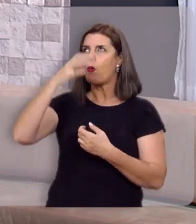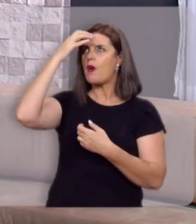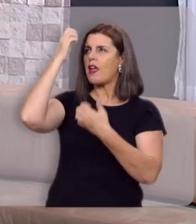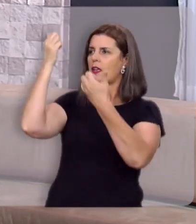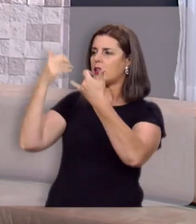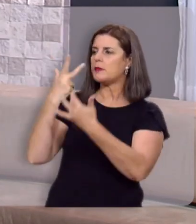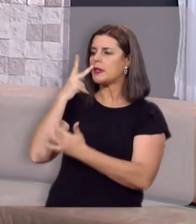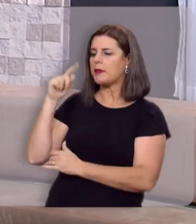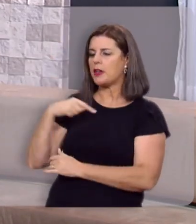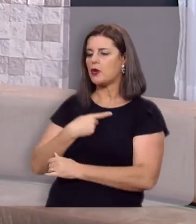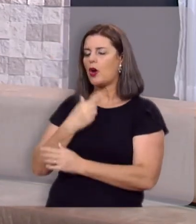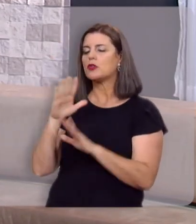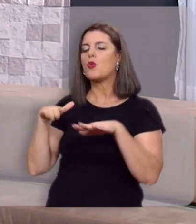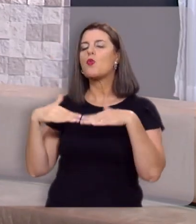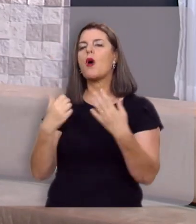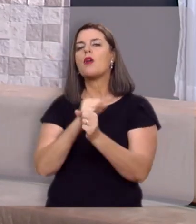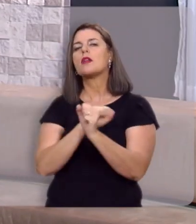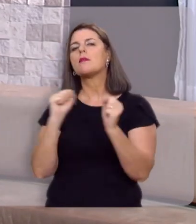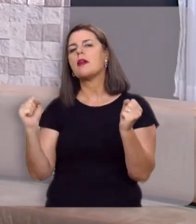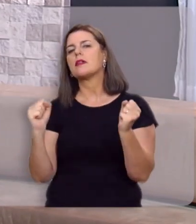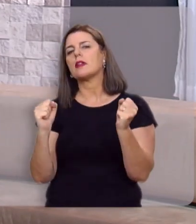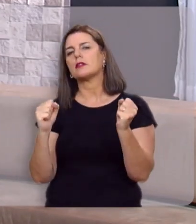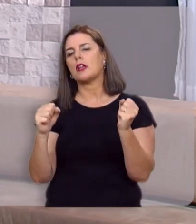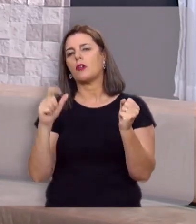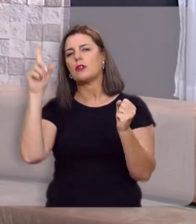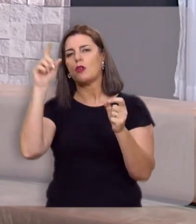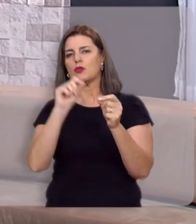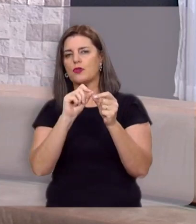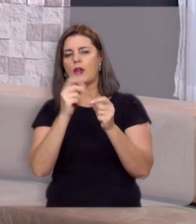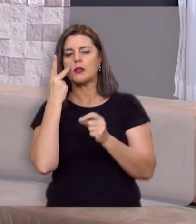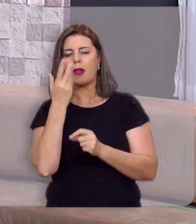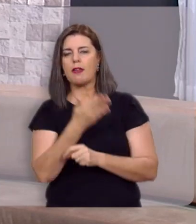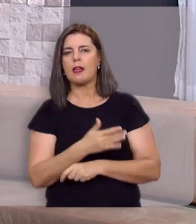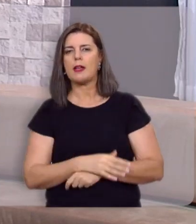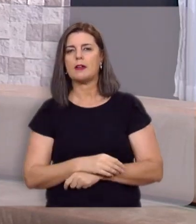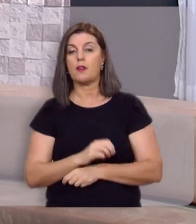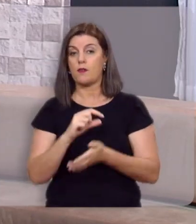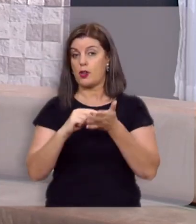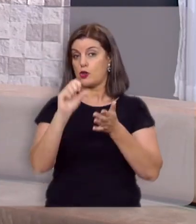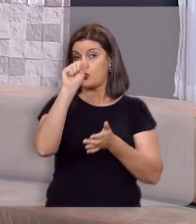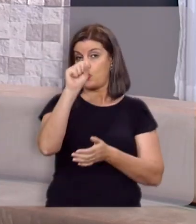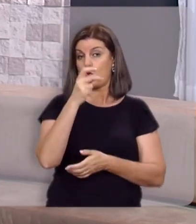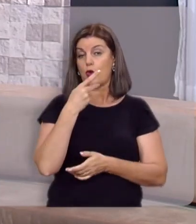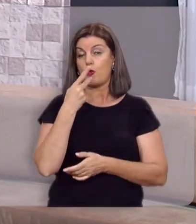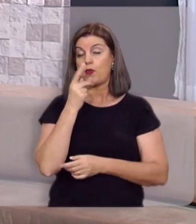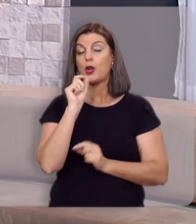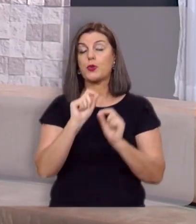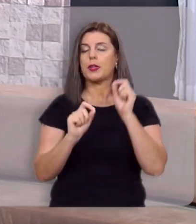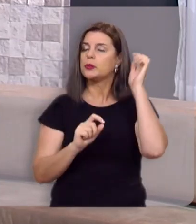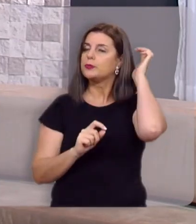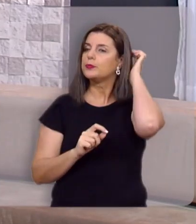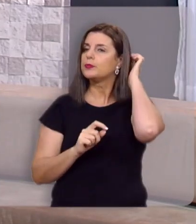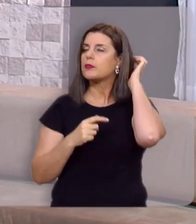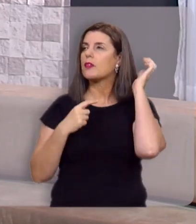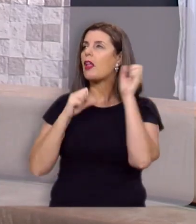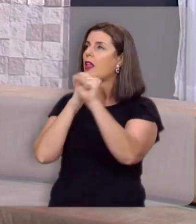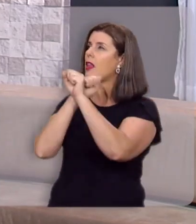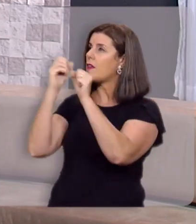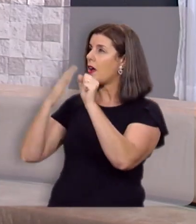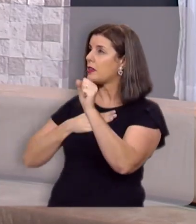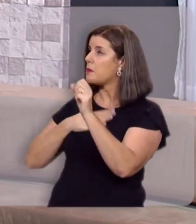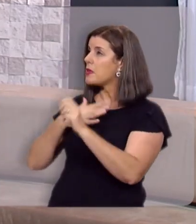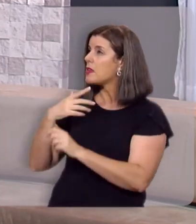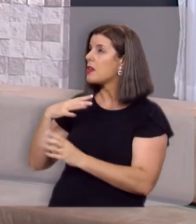nós que tipo de libertação Deus realizou na sua vida. E no verso 8 ele vai dizer o seguinte, pois livraste